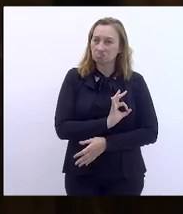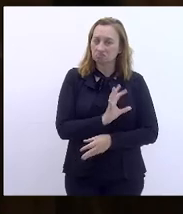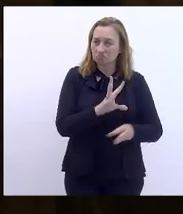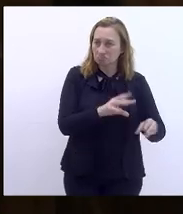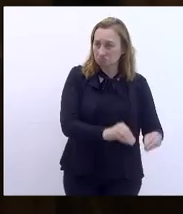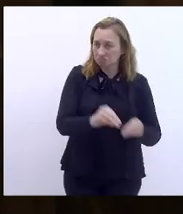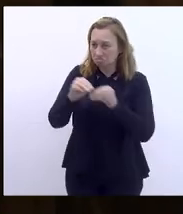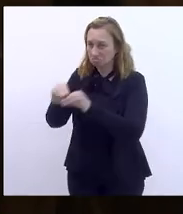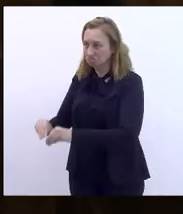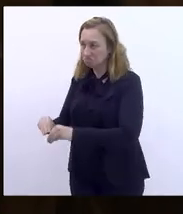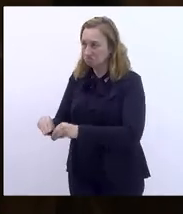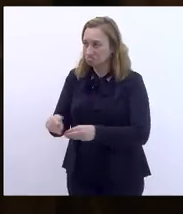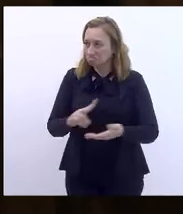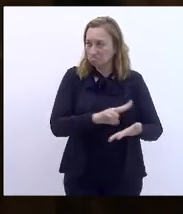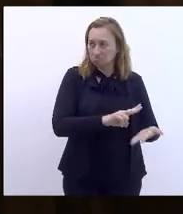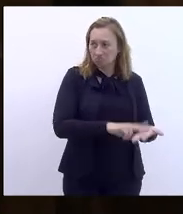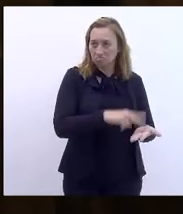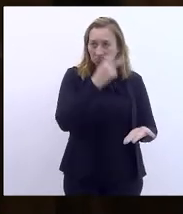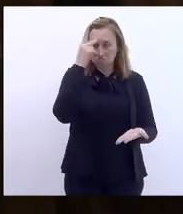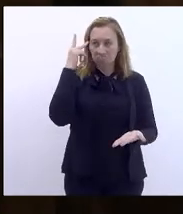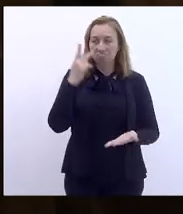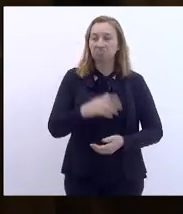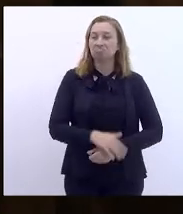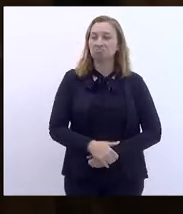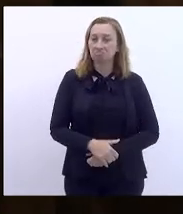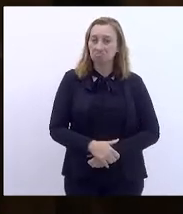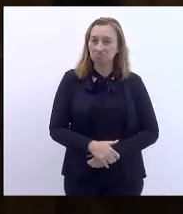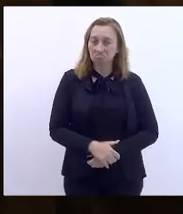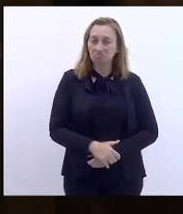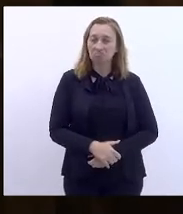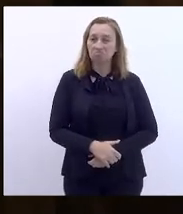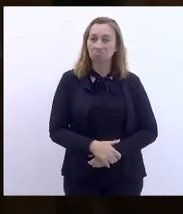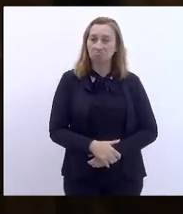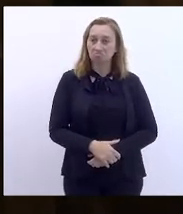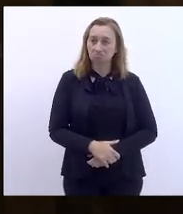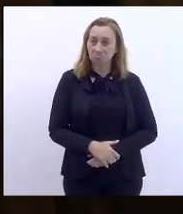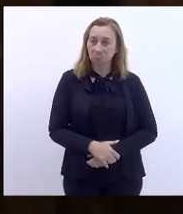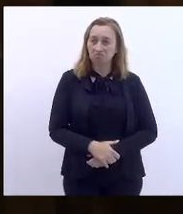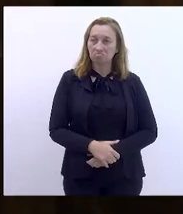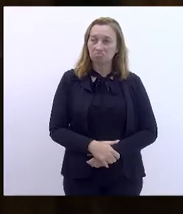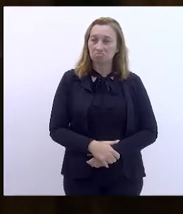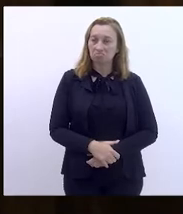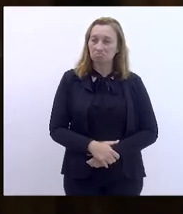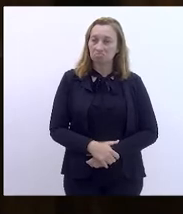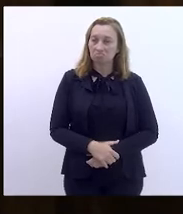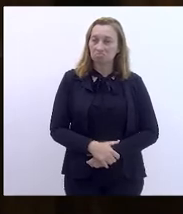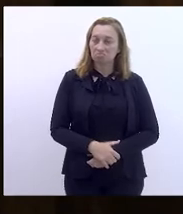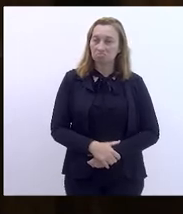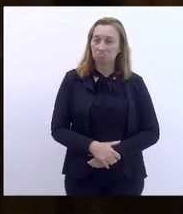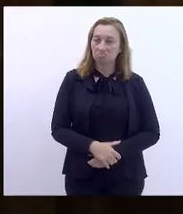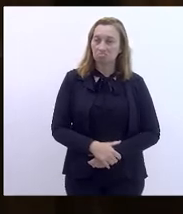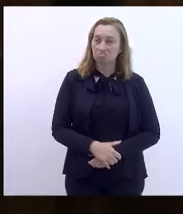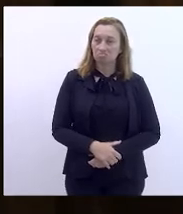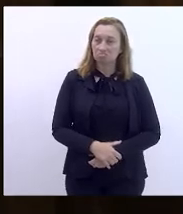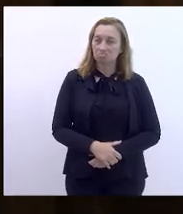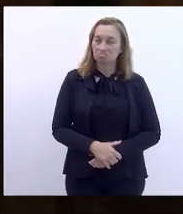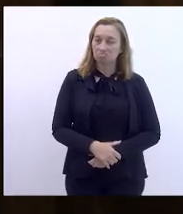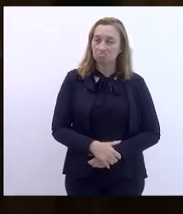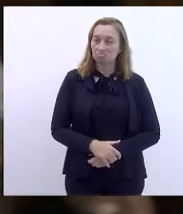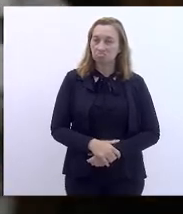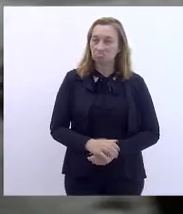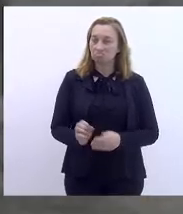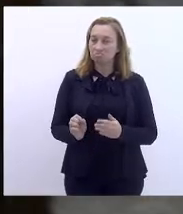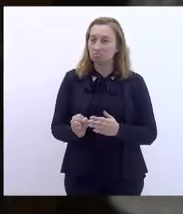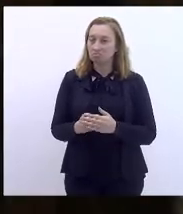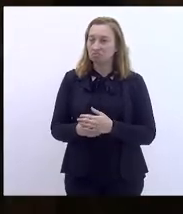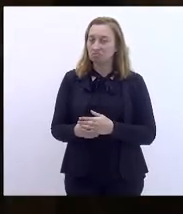os corpos das vítimas para desfazer as cenas dos crimes com a